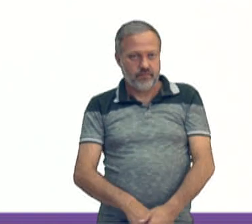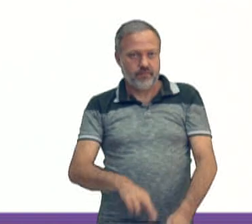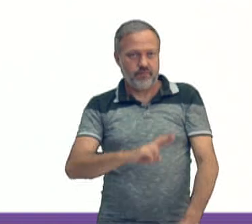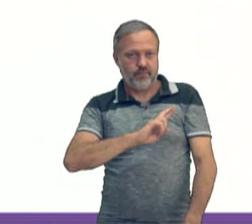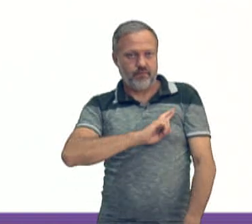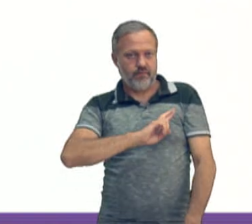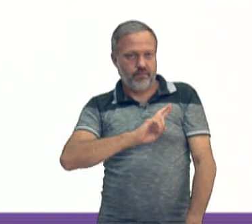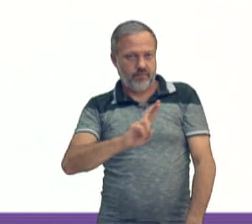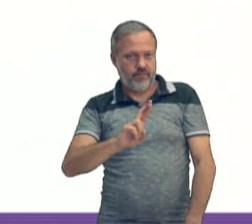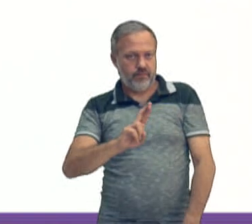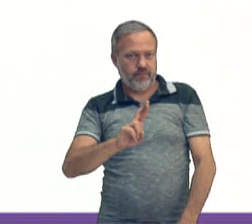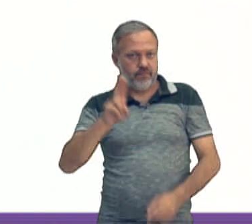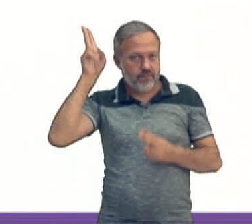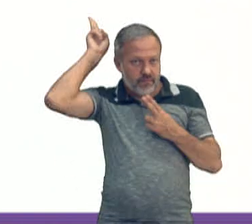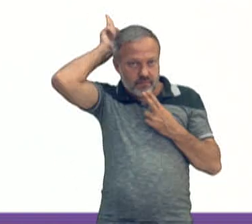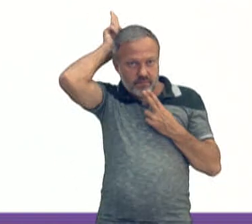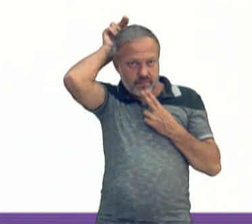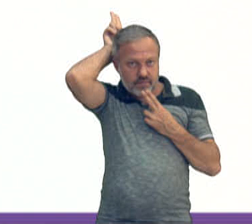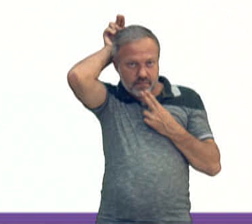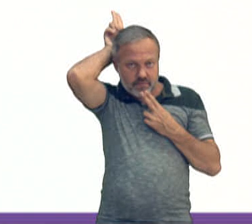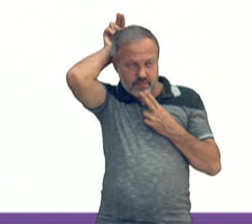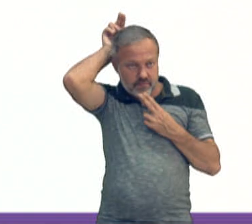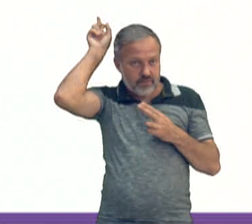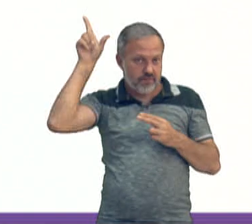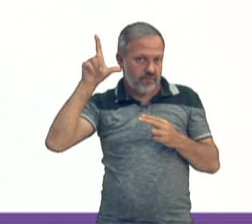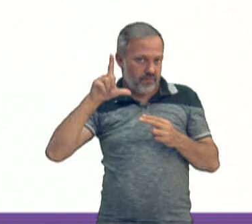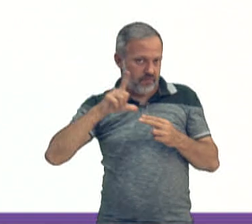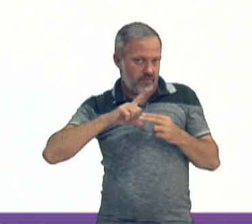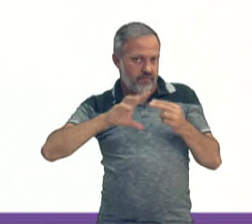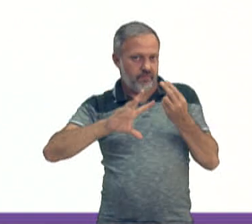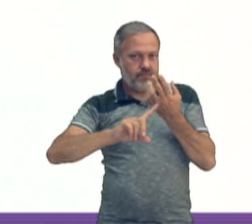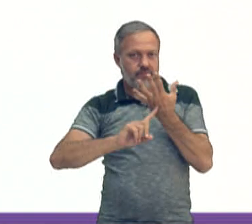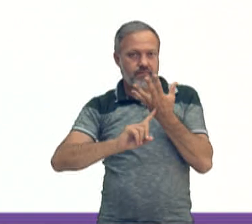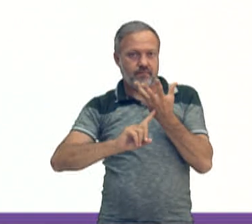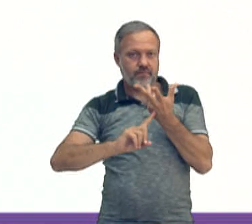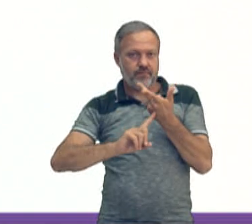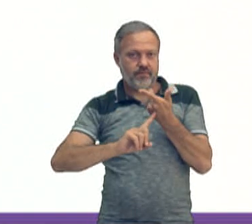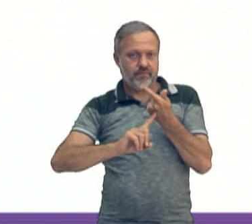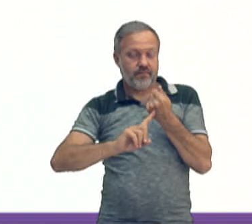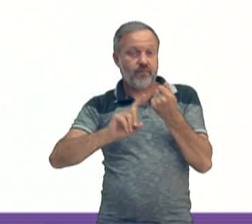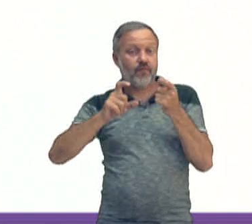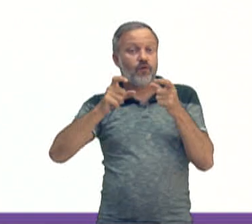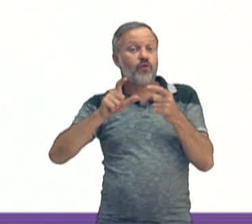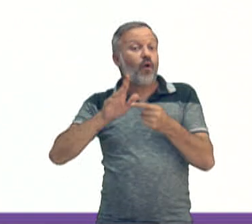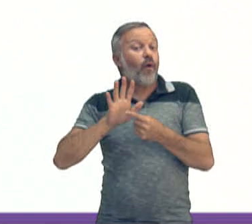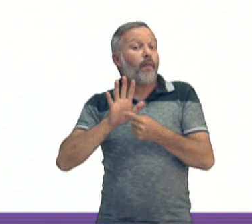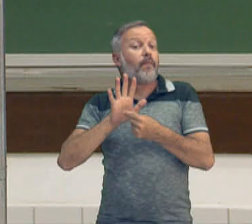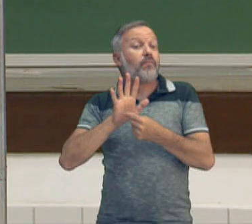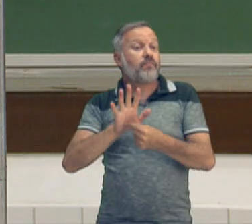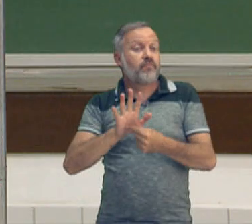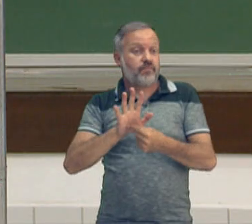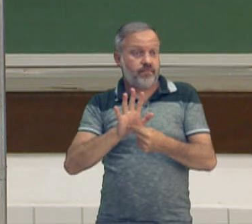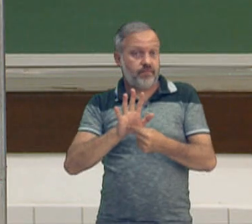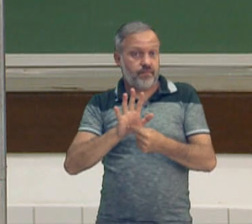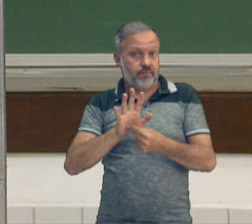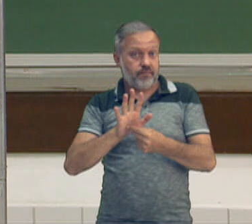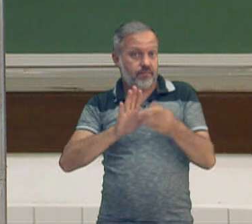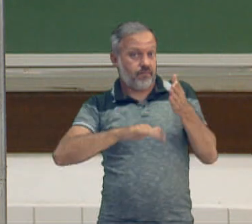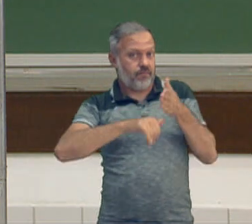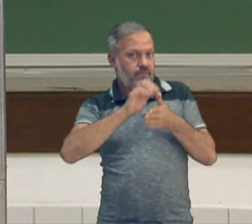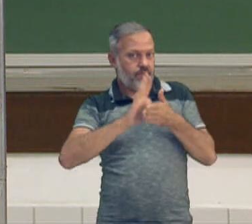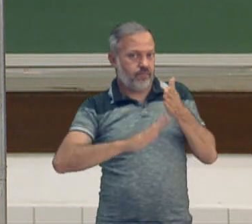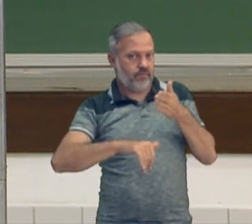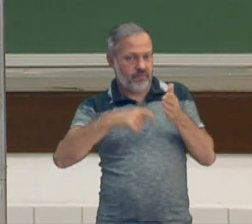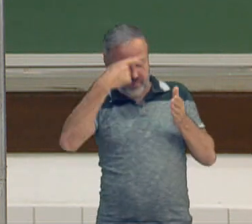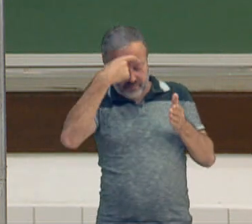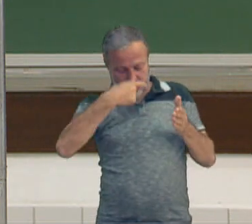religiões indígenas, a arte possui um local de destaque nas funções simbólicas ritualísticas. Desde as pinturas corporais,